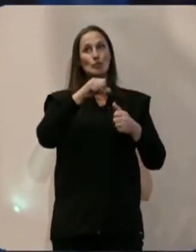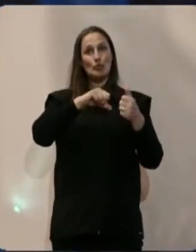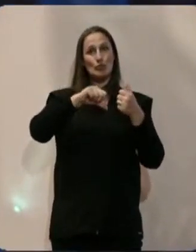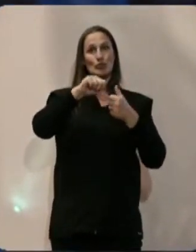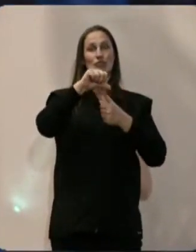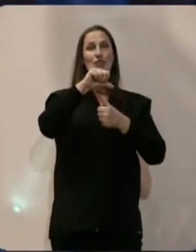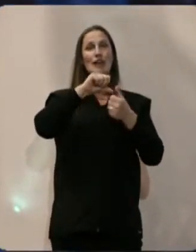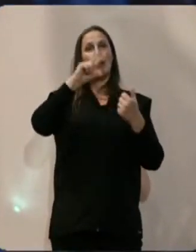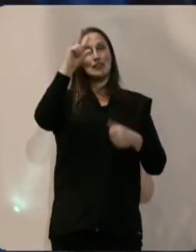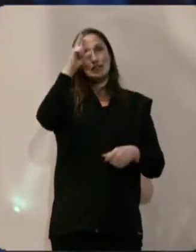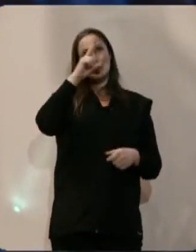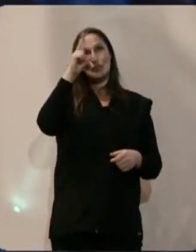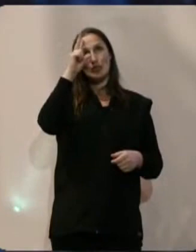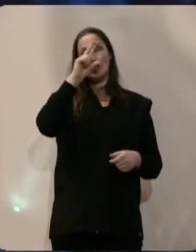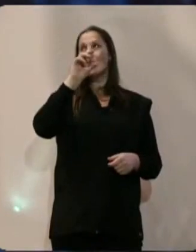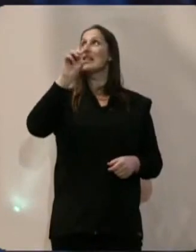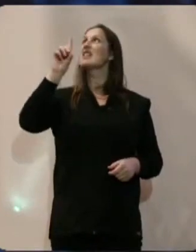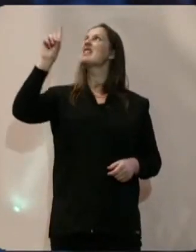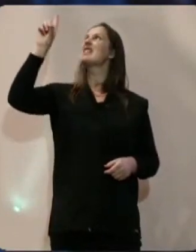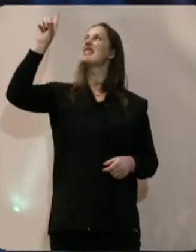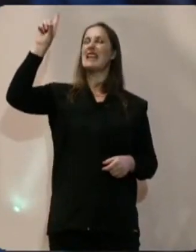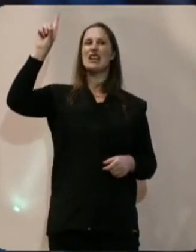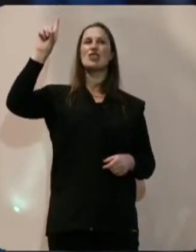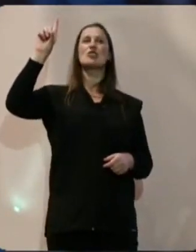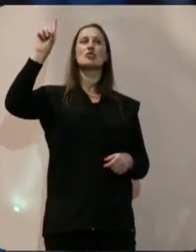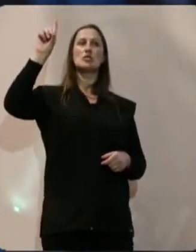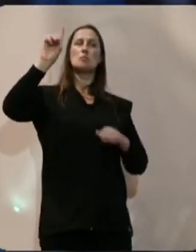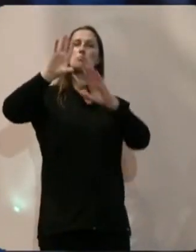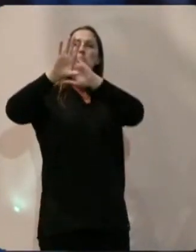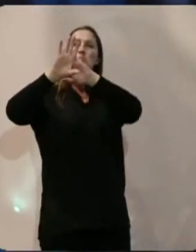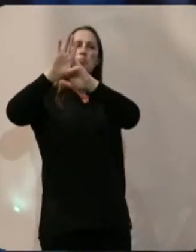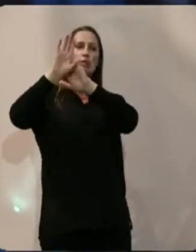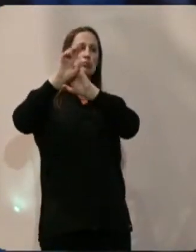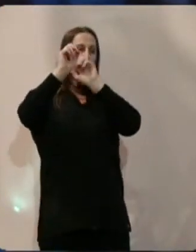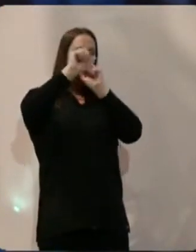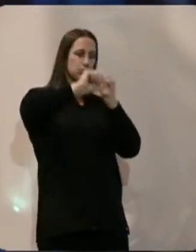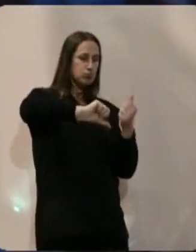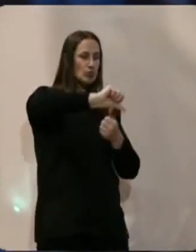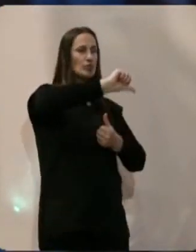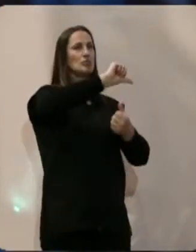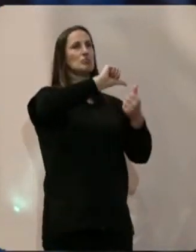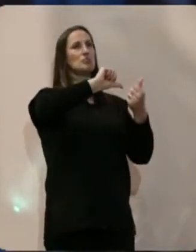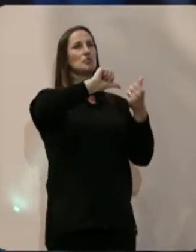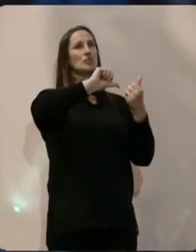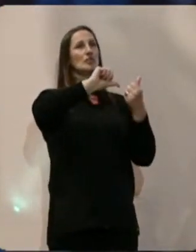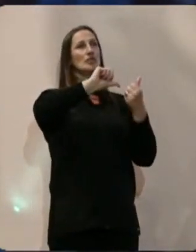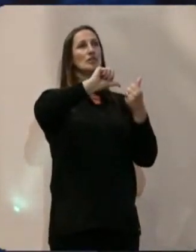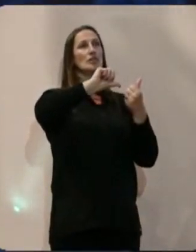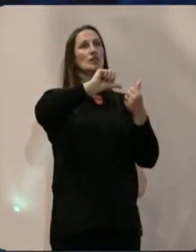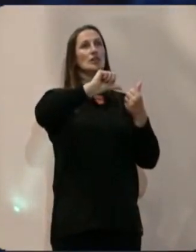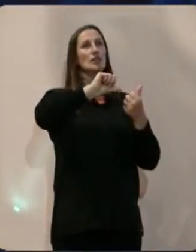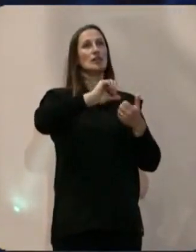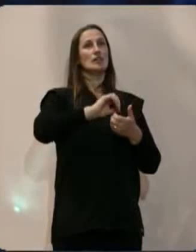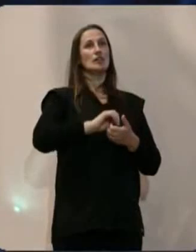a história, Deus intervém poderosamente.